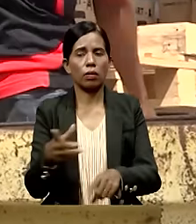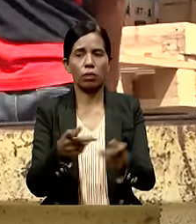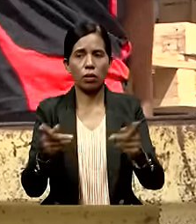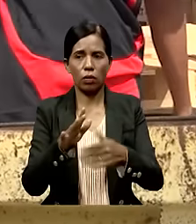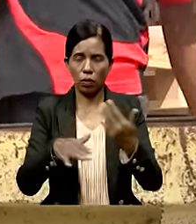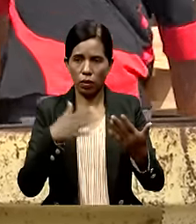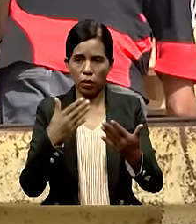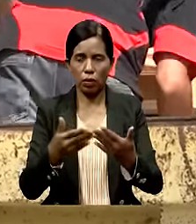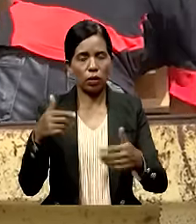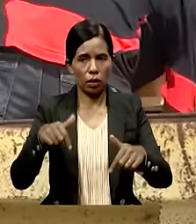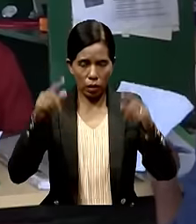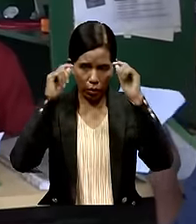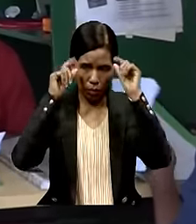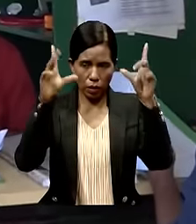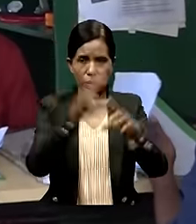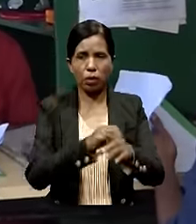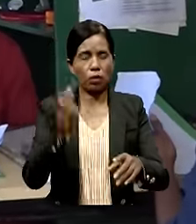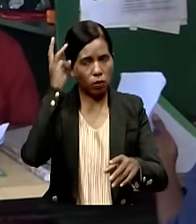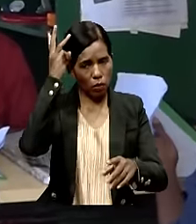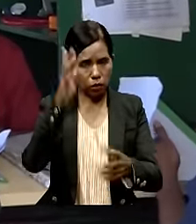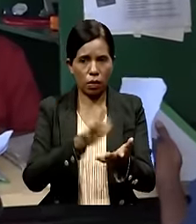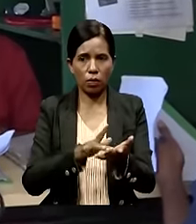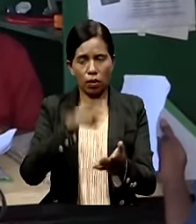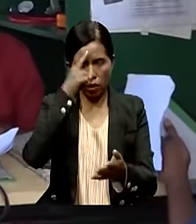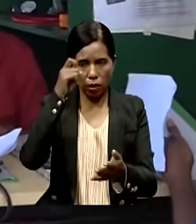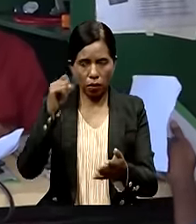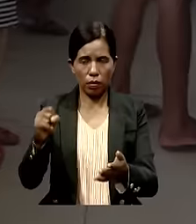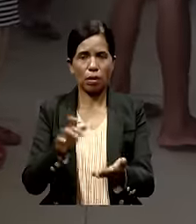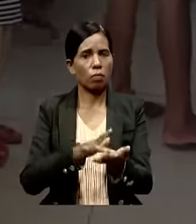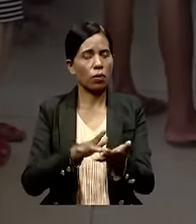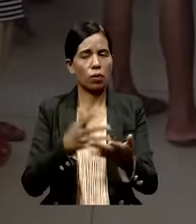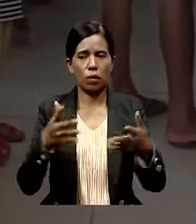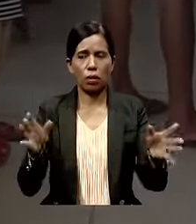Saúde Sira e Território Nacional preocupa o Aimoro, tapa quase estoque lá e